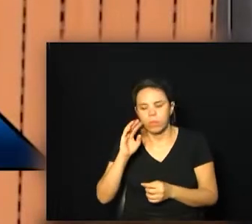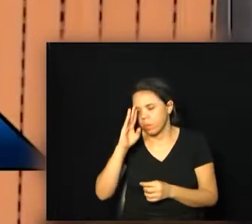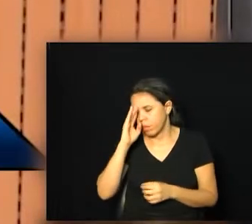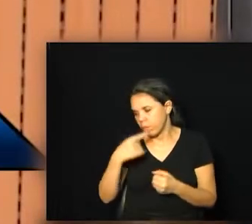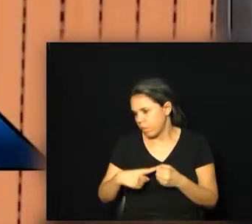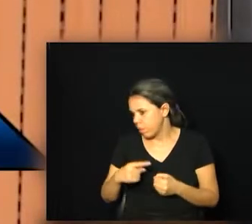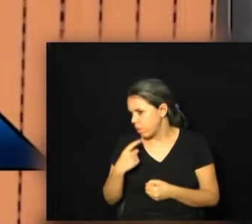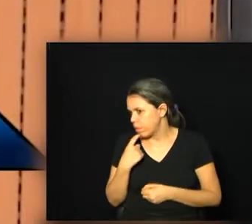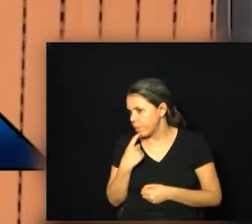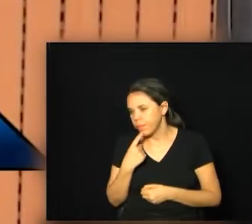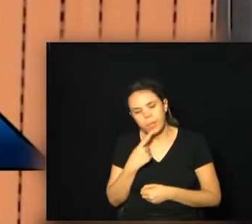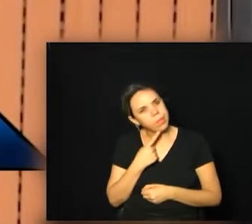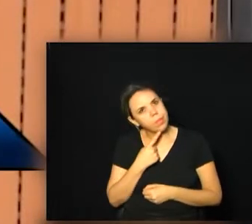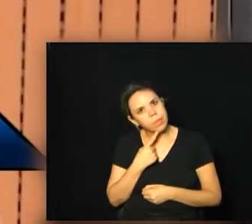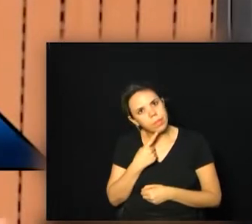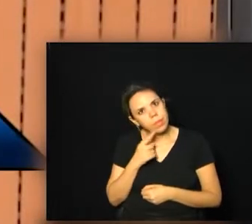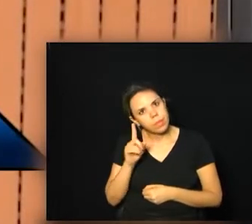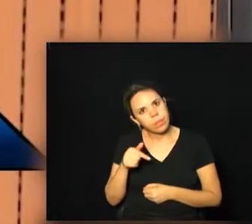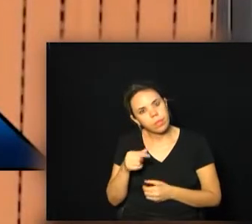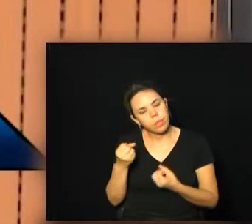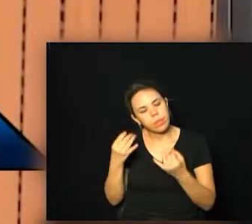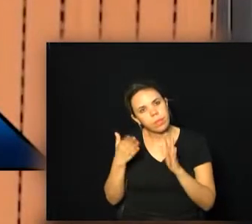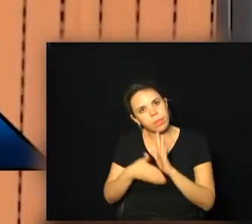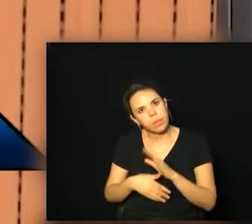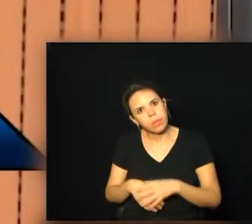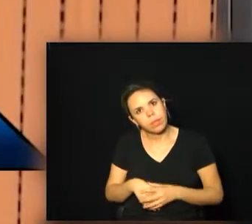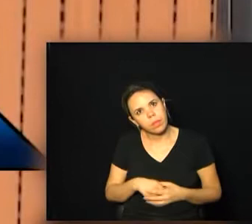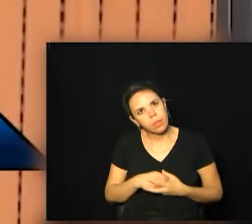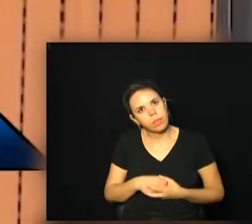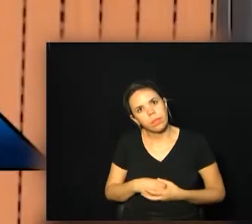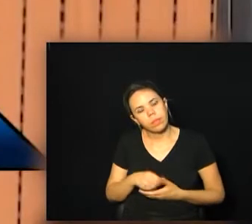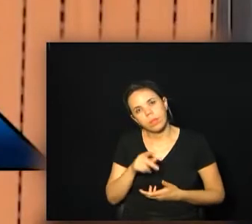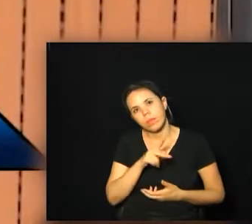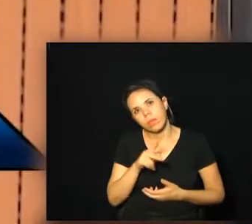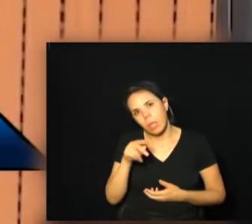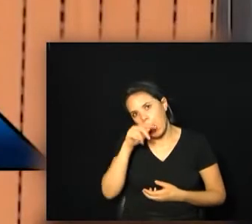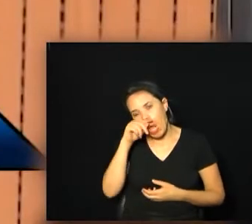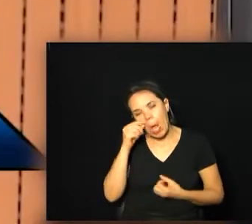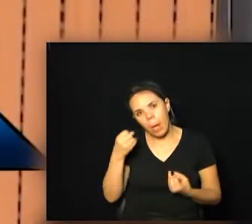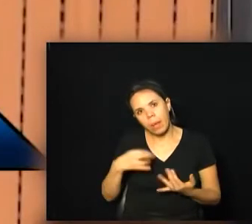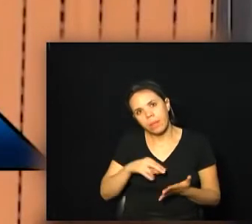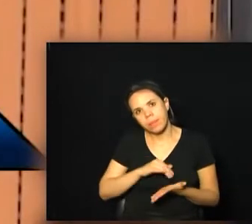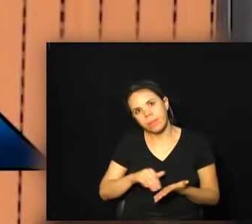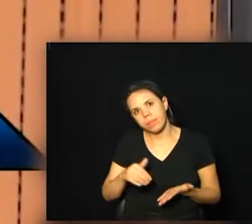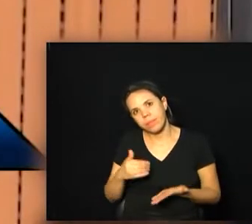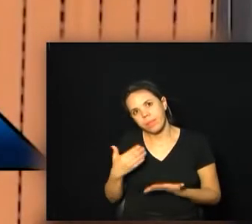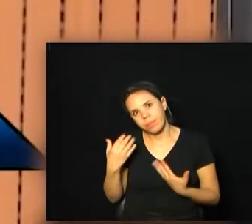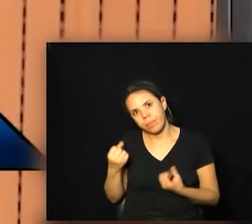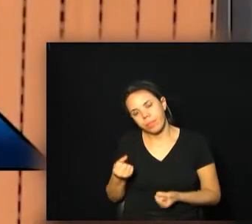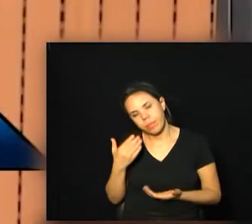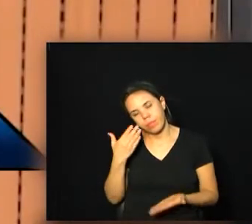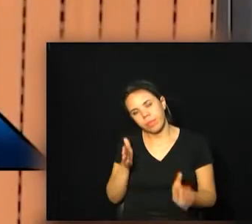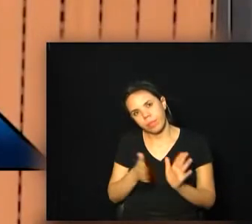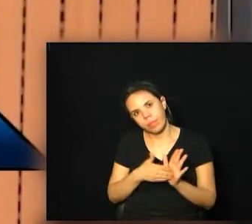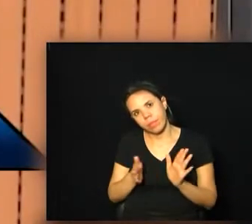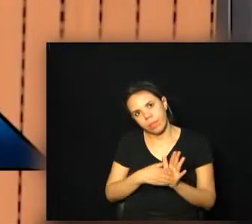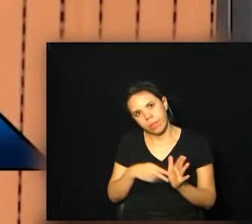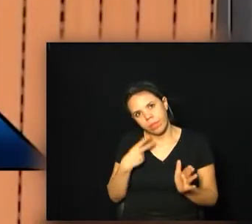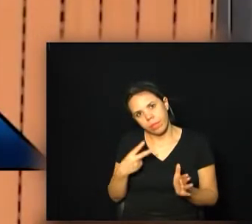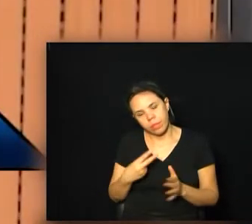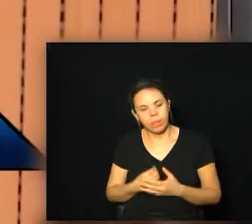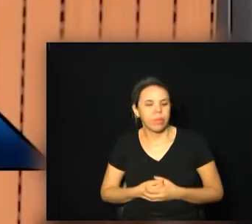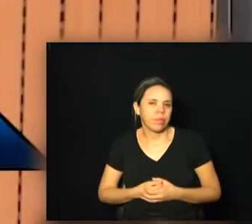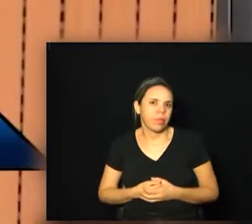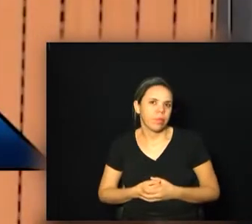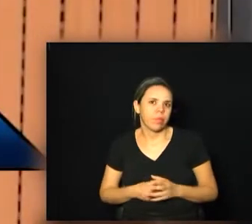município de Campinas e sua justificativa. Senhor presidente, esse relator tem a convicção de que a proposta deste vereador